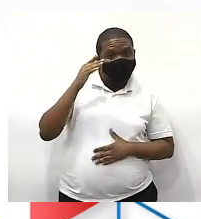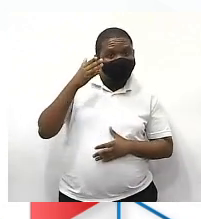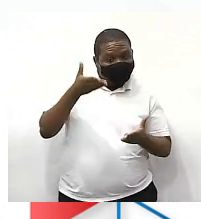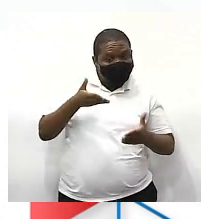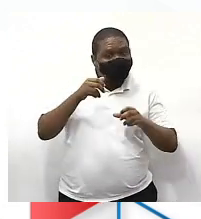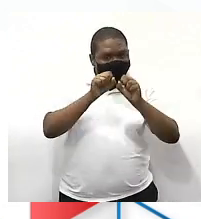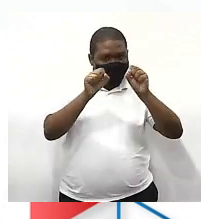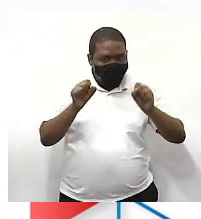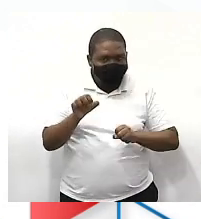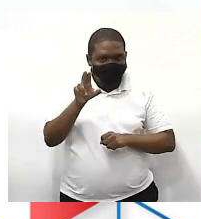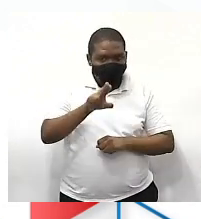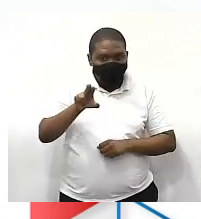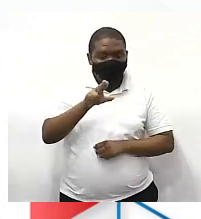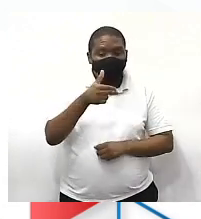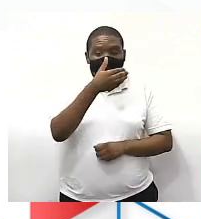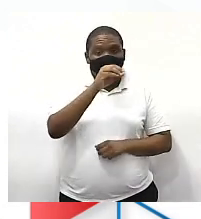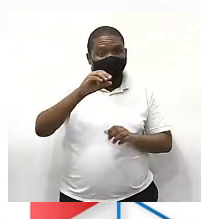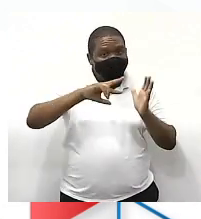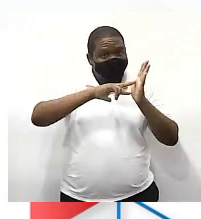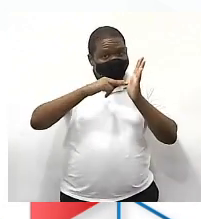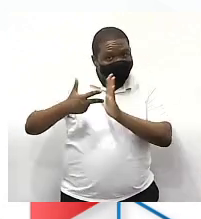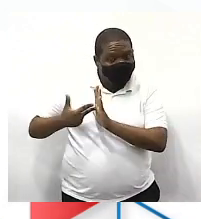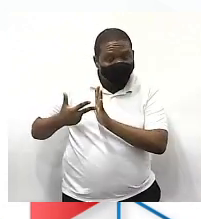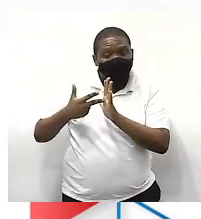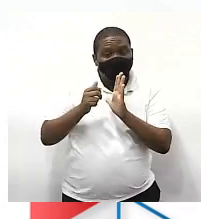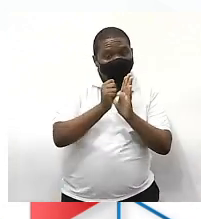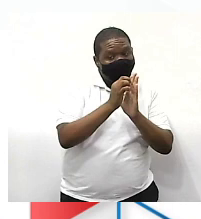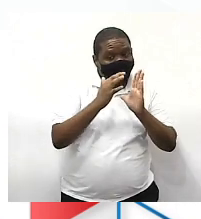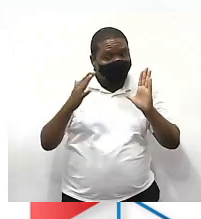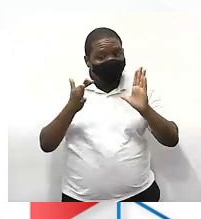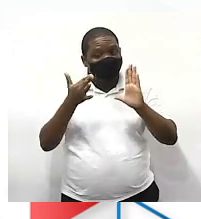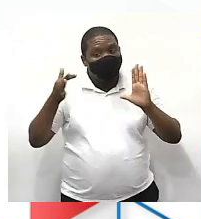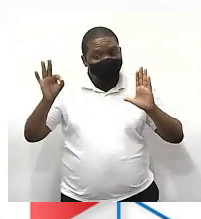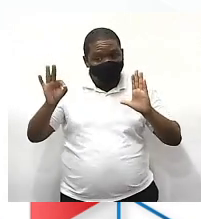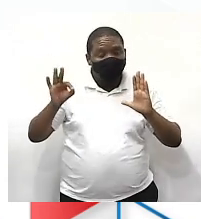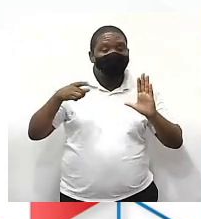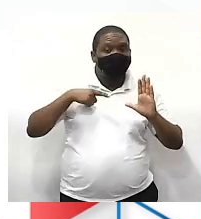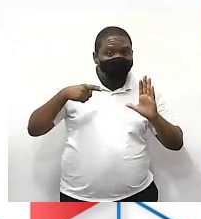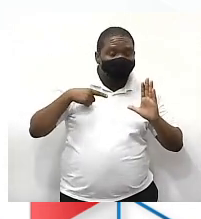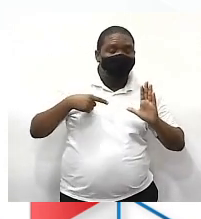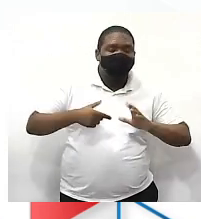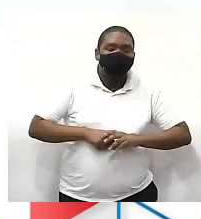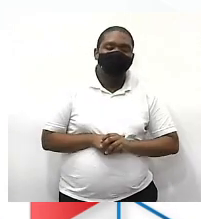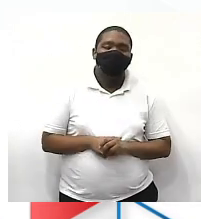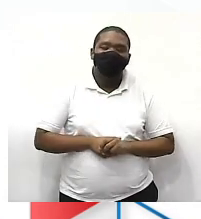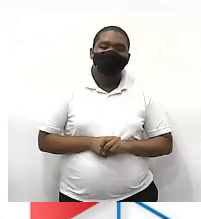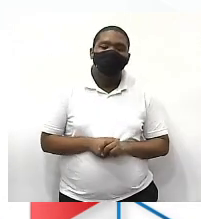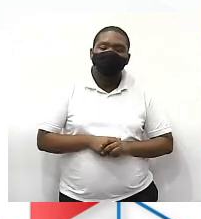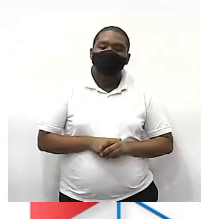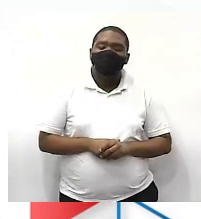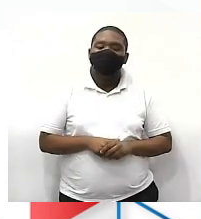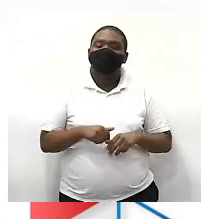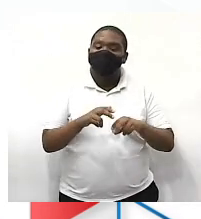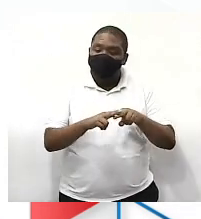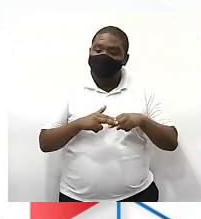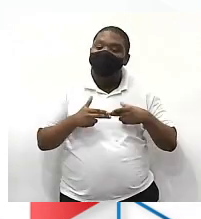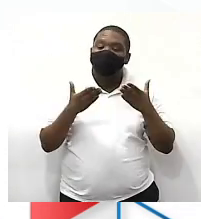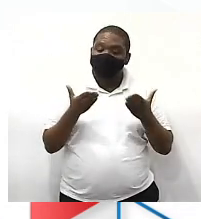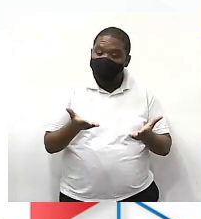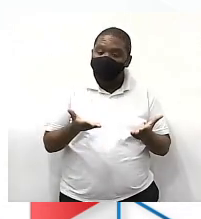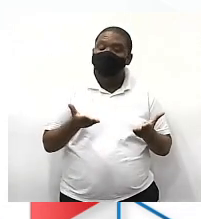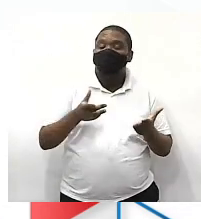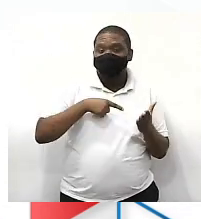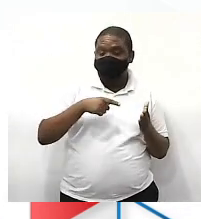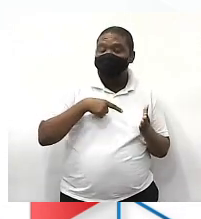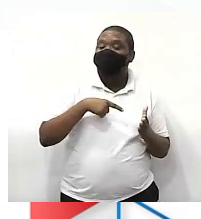são utilizados 10 símbolos, por isso o nome sistema de base decimal, tá? E aí a partir disso, esses símbolos